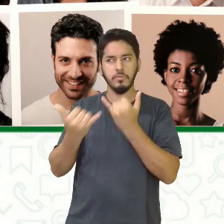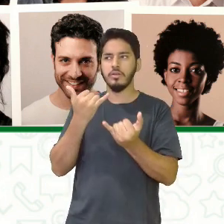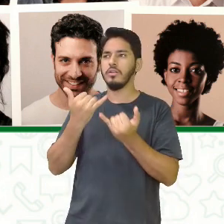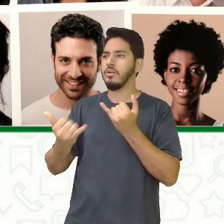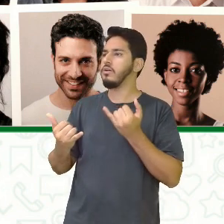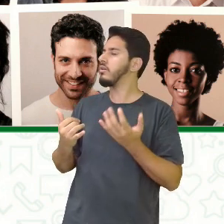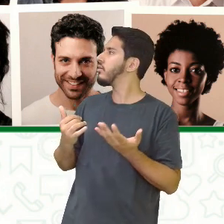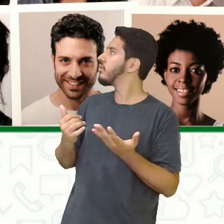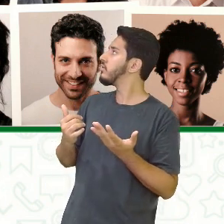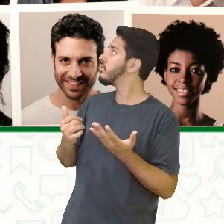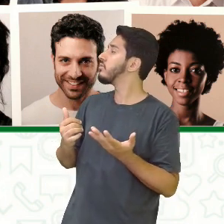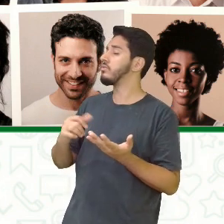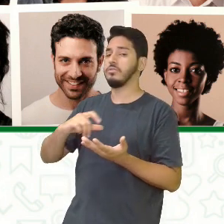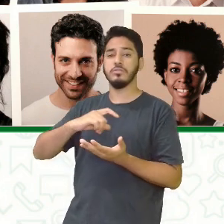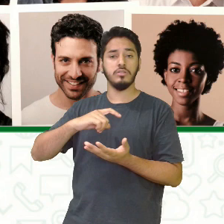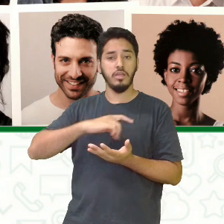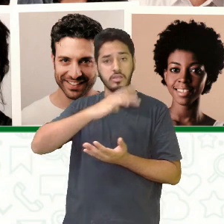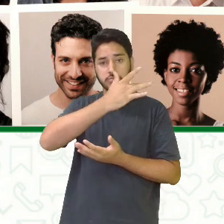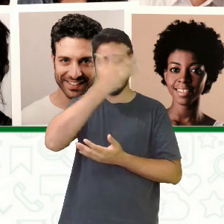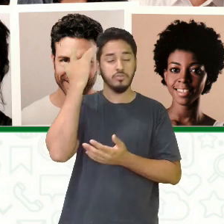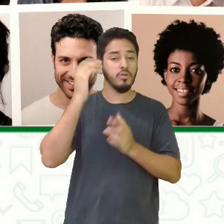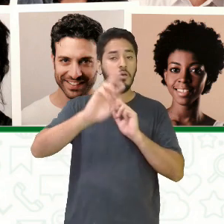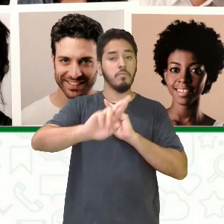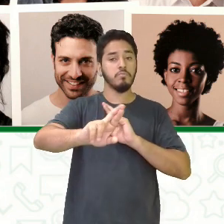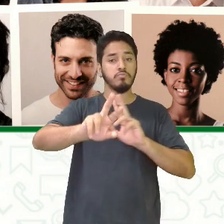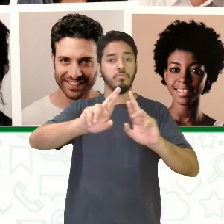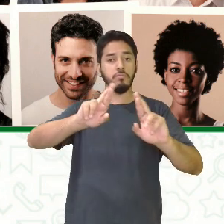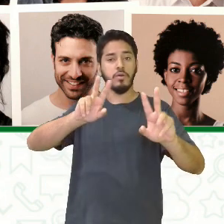Nós temos as pessoas das mais variadas